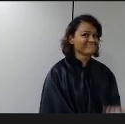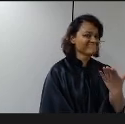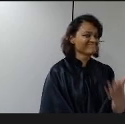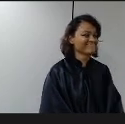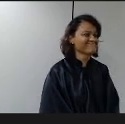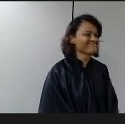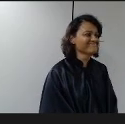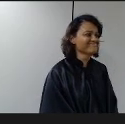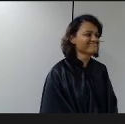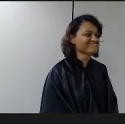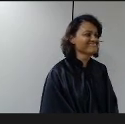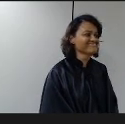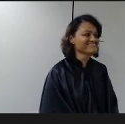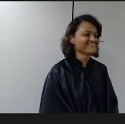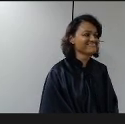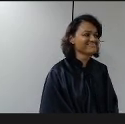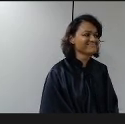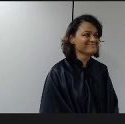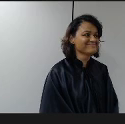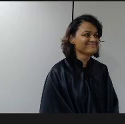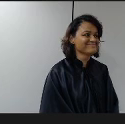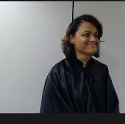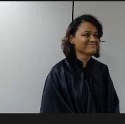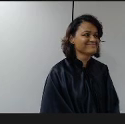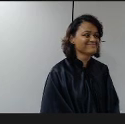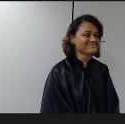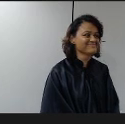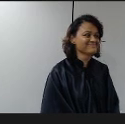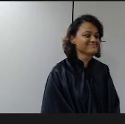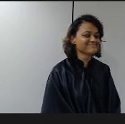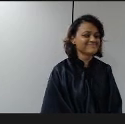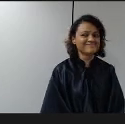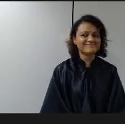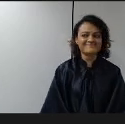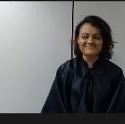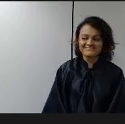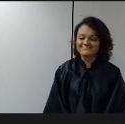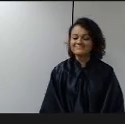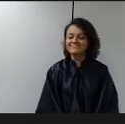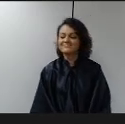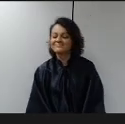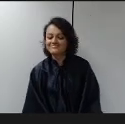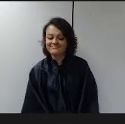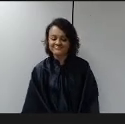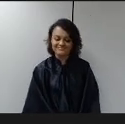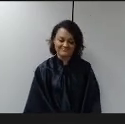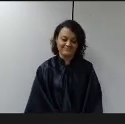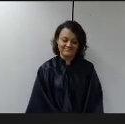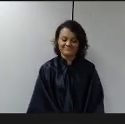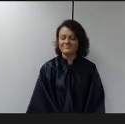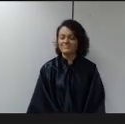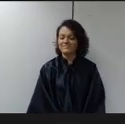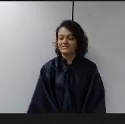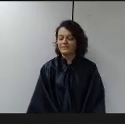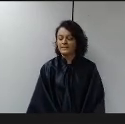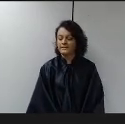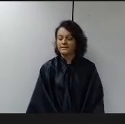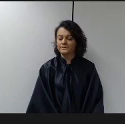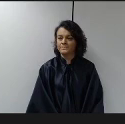da OAB Federal, da OAB da Seccional de Pernambuco, nos difíceis anos